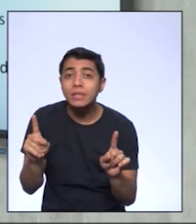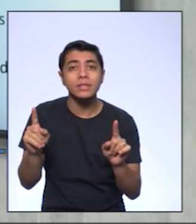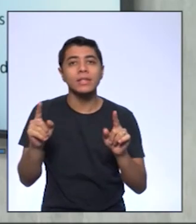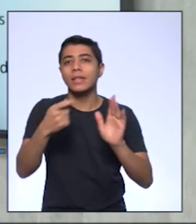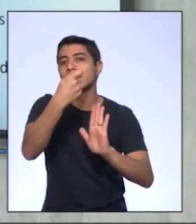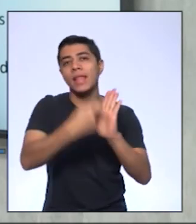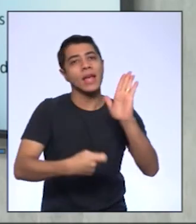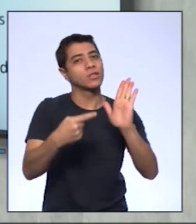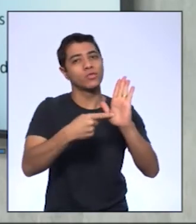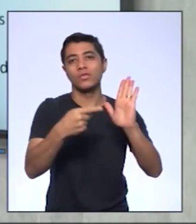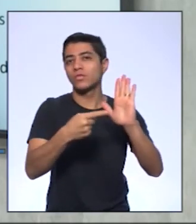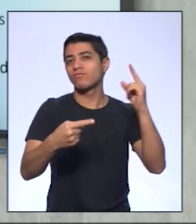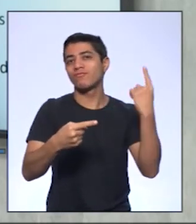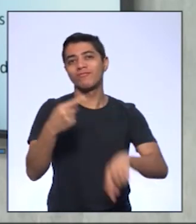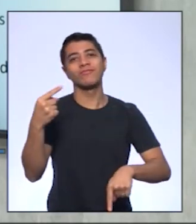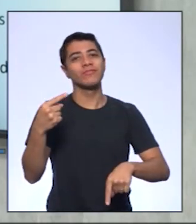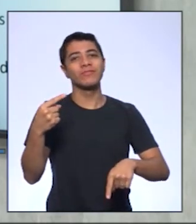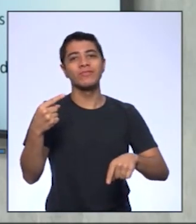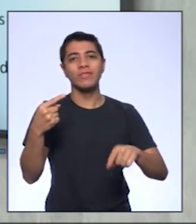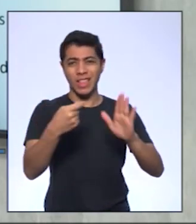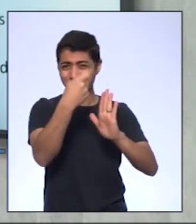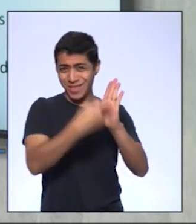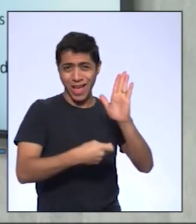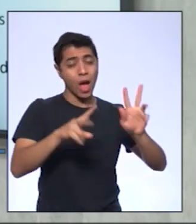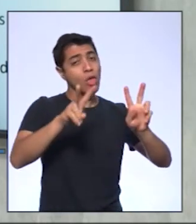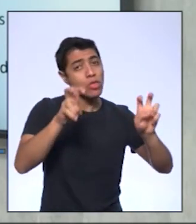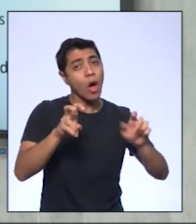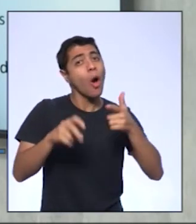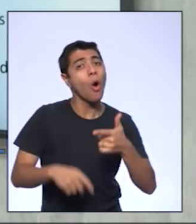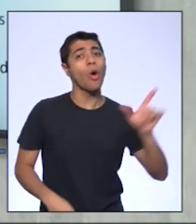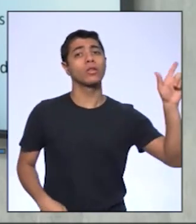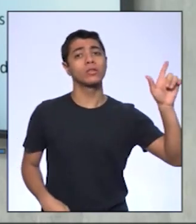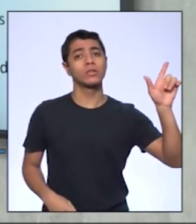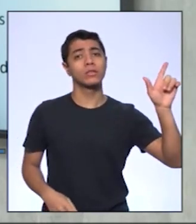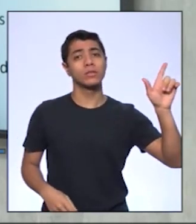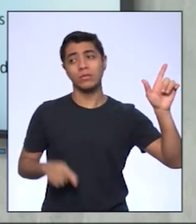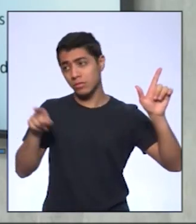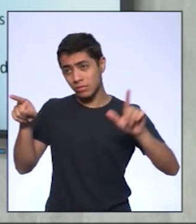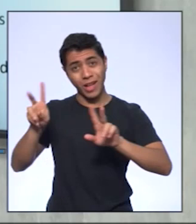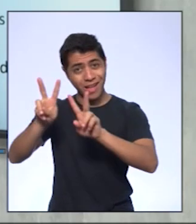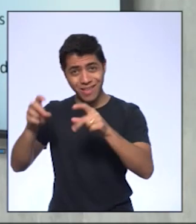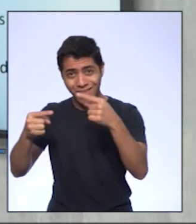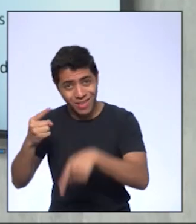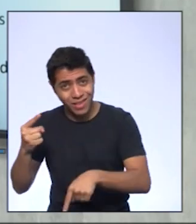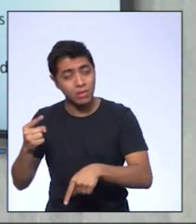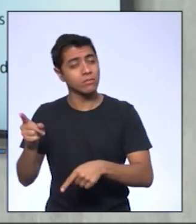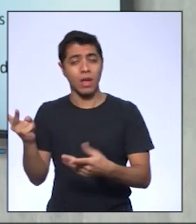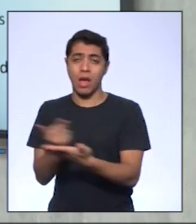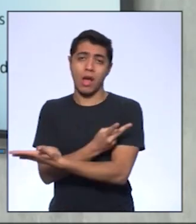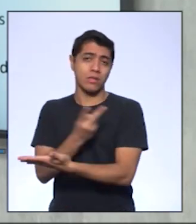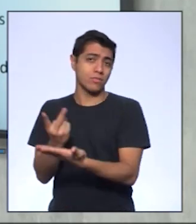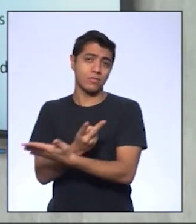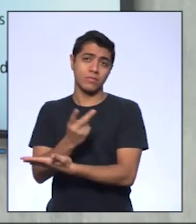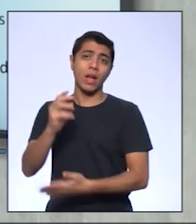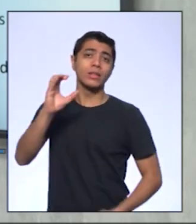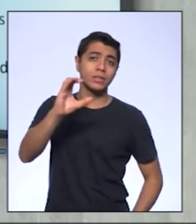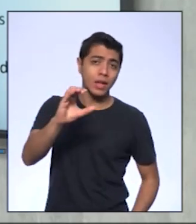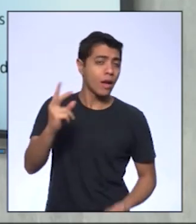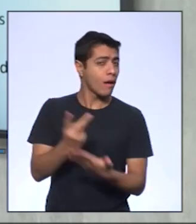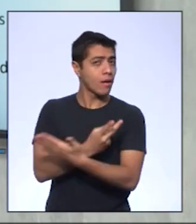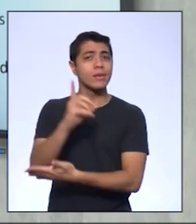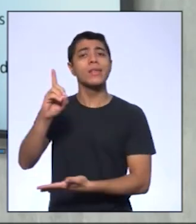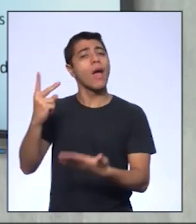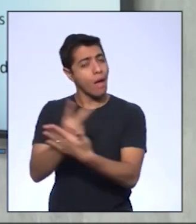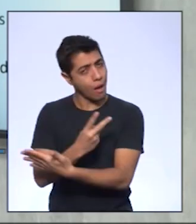É difícil, né? Entendeu a dificuldade disso? É difícil real. Acho isso um negócio complicado mesmo. Beleza, ó, nossa, ele falou um negócio importante, ok, ele falou um